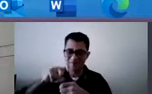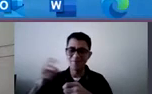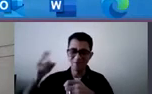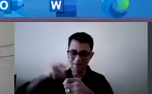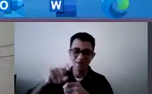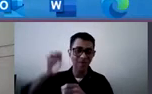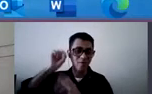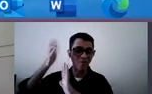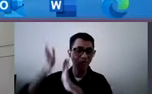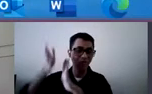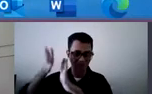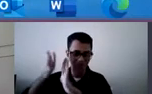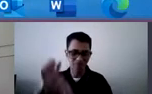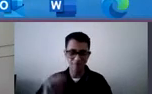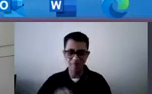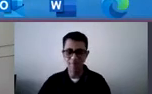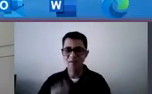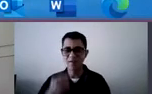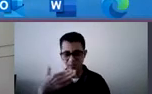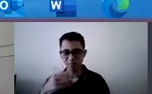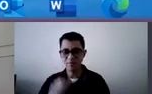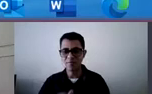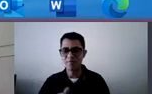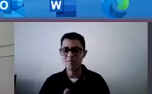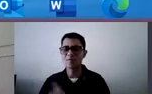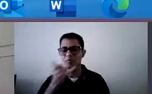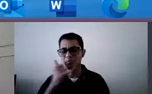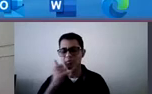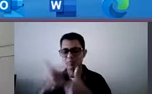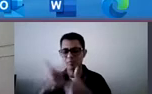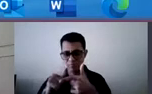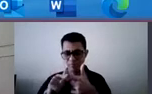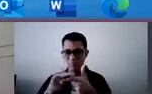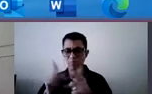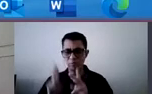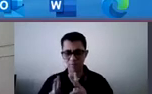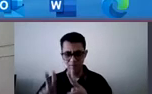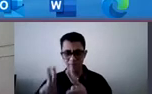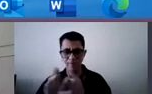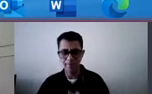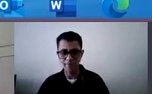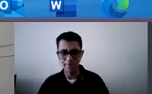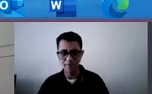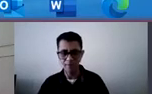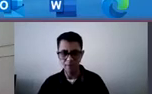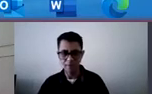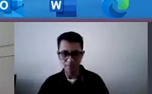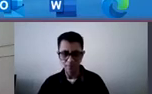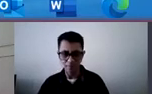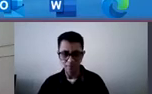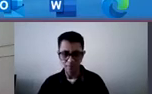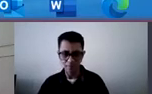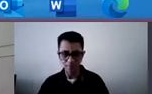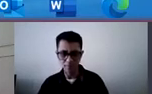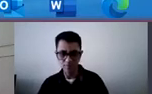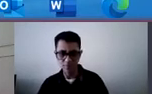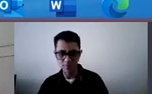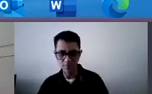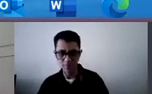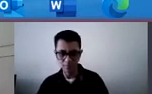te ouvindo. Ai, que bom. Deu pau no PC aqui. Desculpa. Pode continuar, Alexandra. Depois eu entro. Pode falar. Eu estava aqui